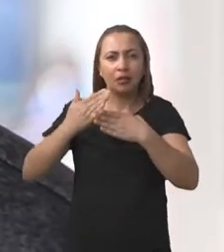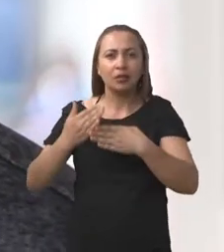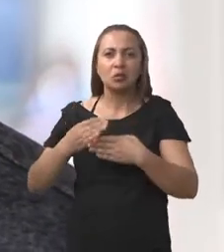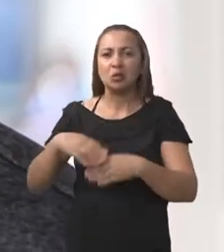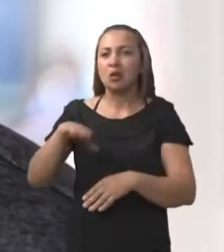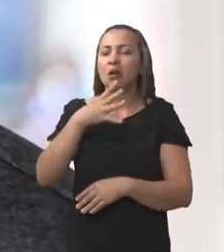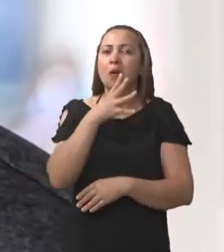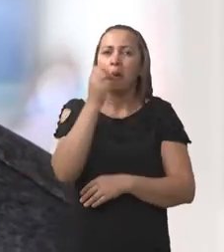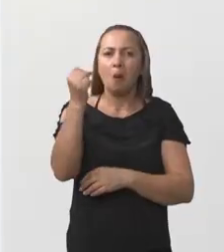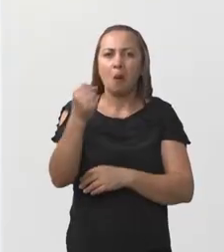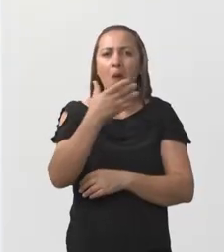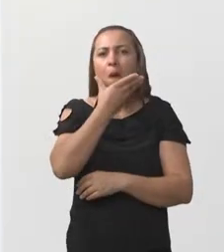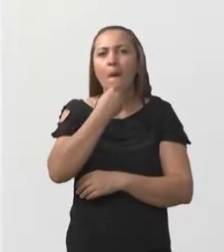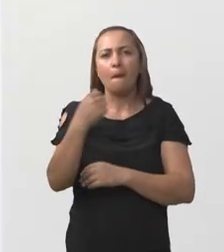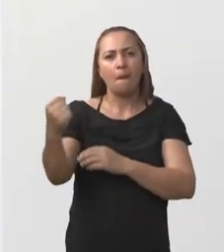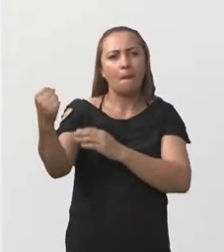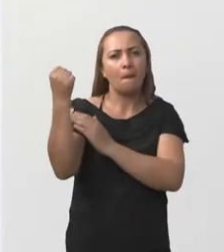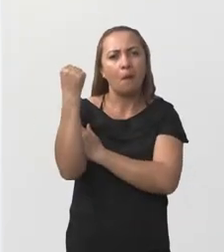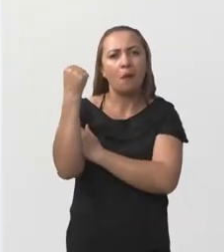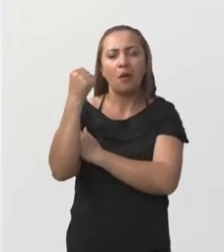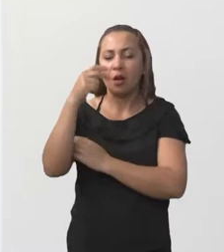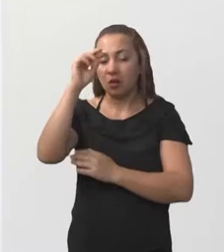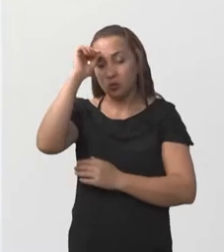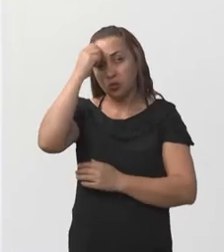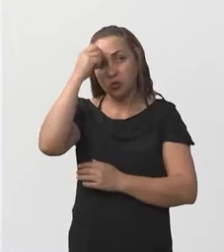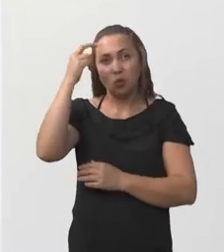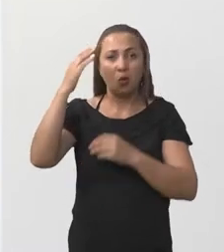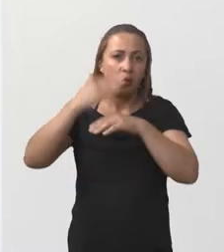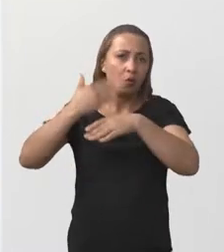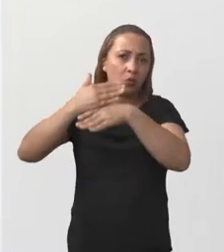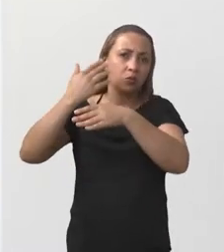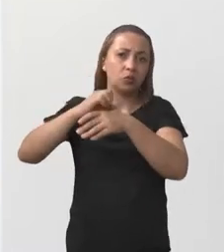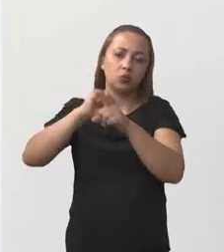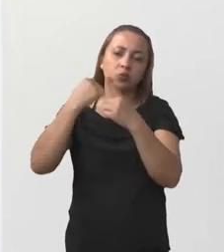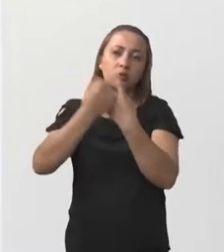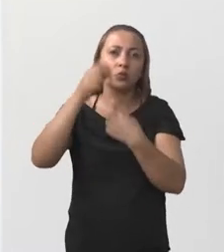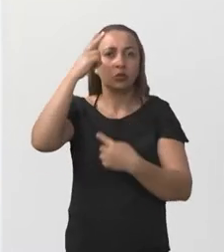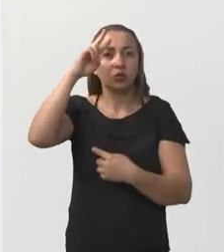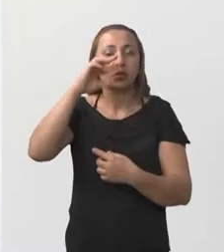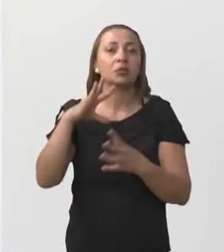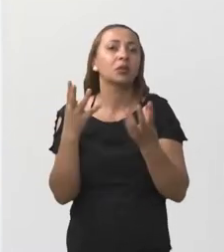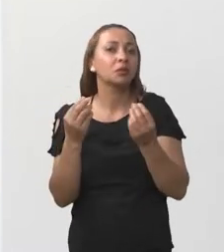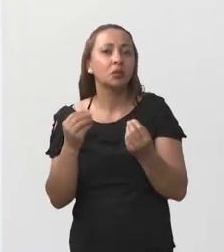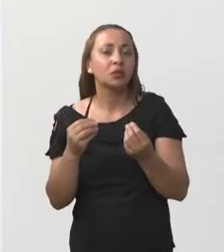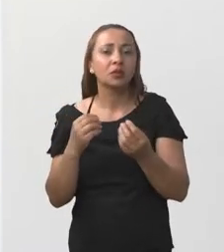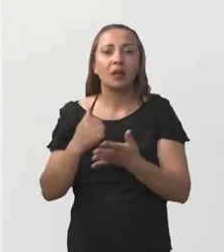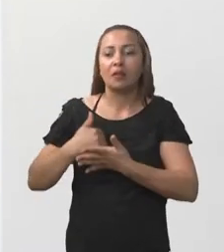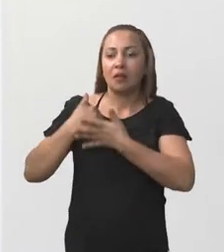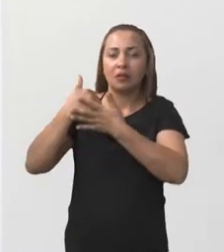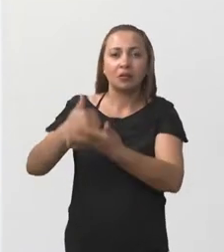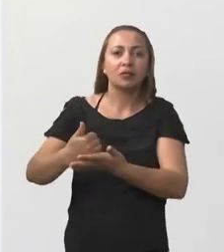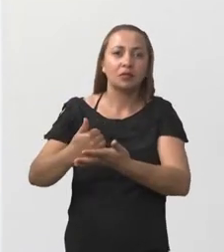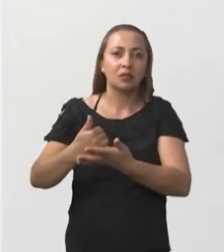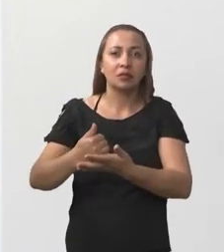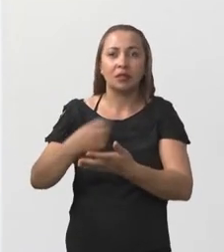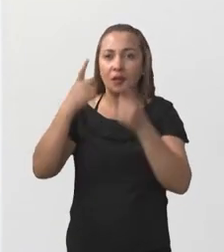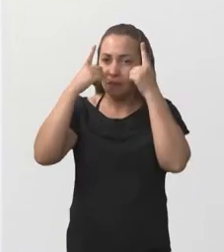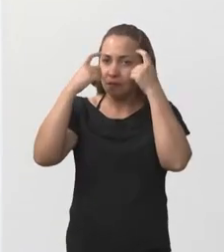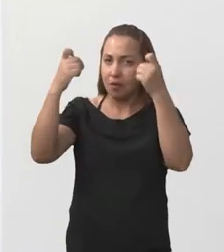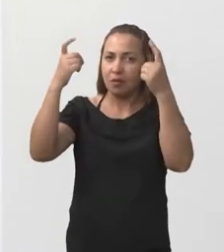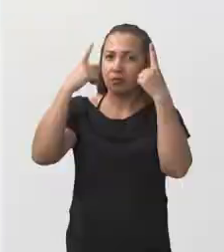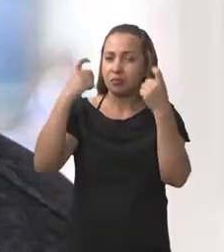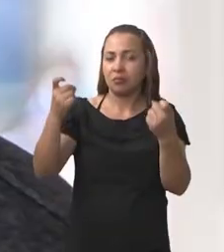ideia de masculinidade, ela é construída socio-historicamente e que muitas vezes ela vai sustentar essas situações